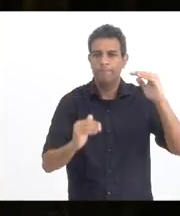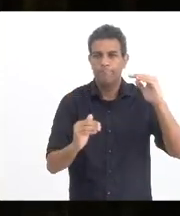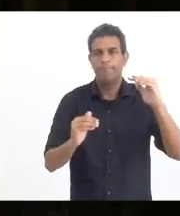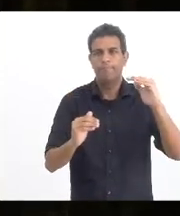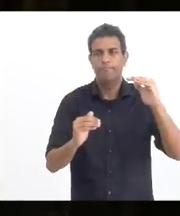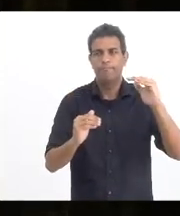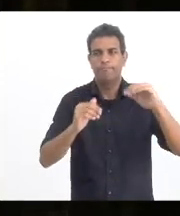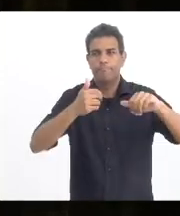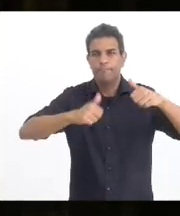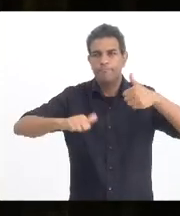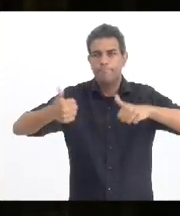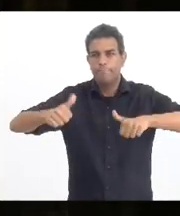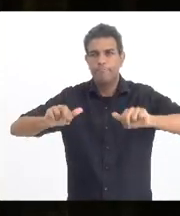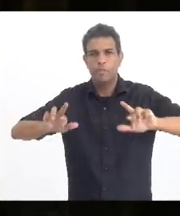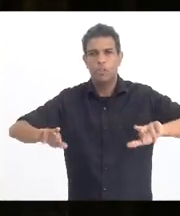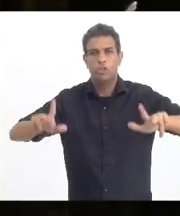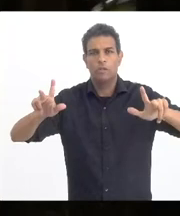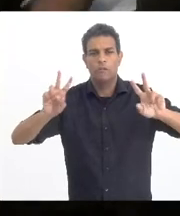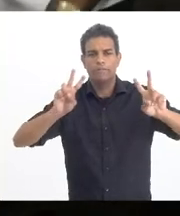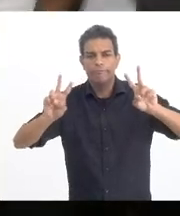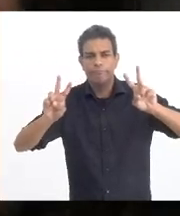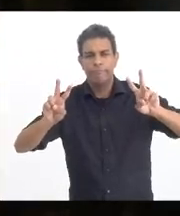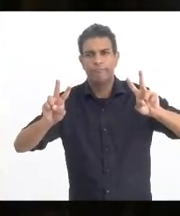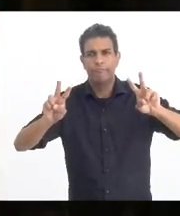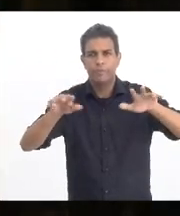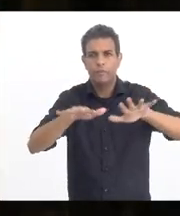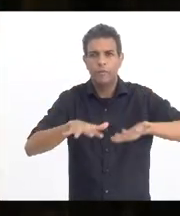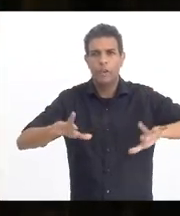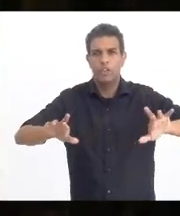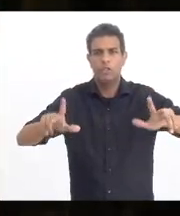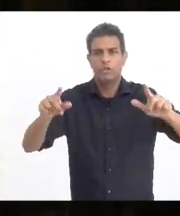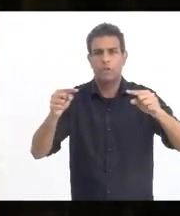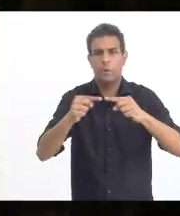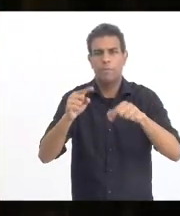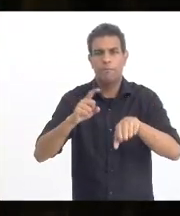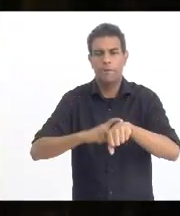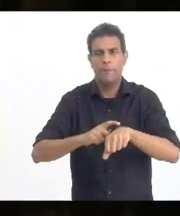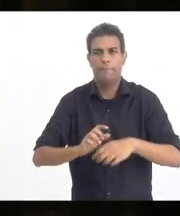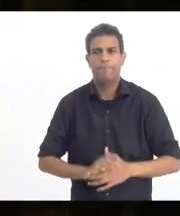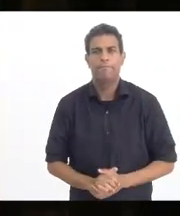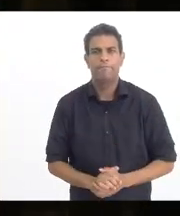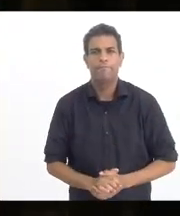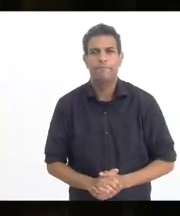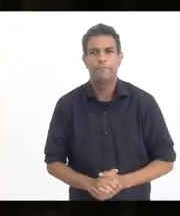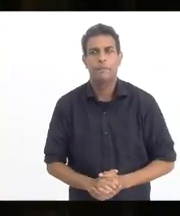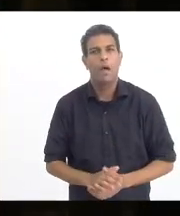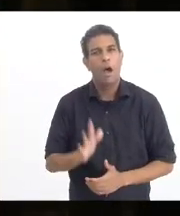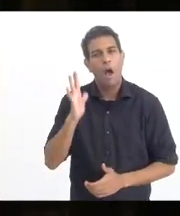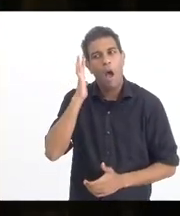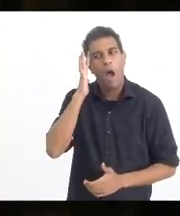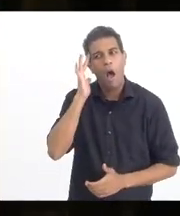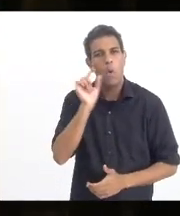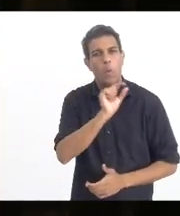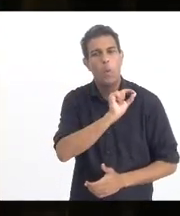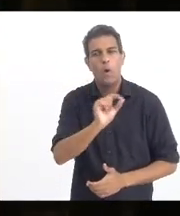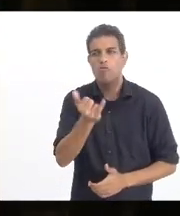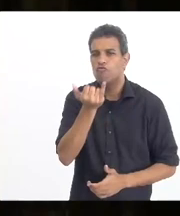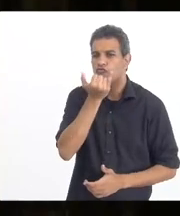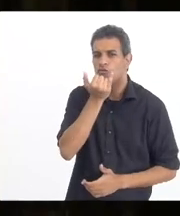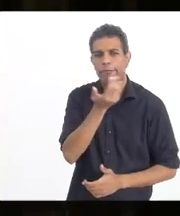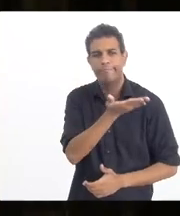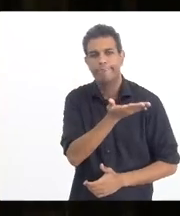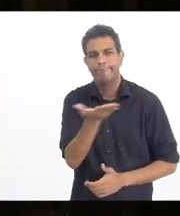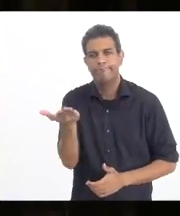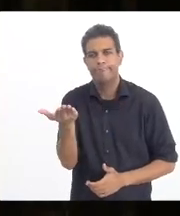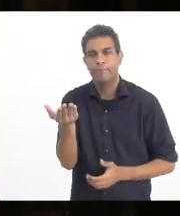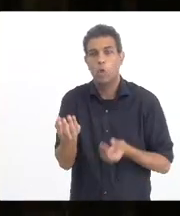gente analisar situações distintas em cenários distintos. Então, eu vou pedir desculpa aos senhores, porque